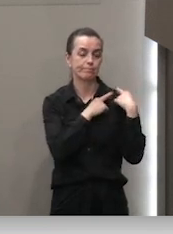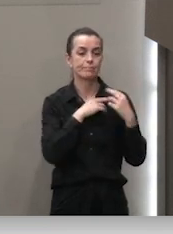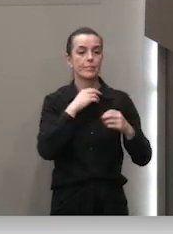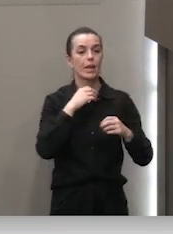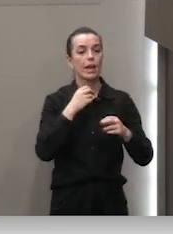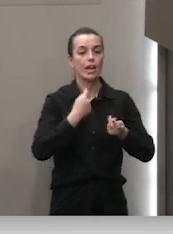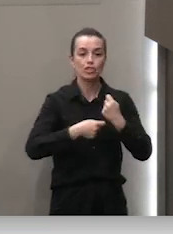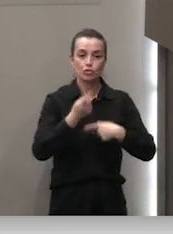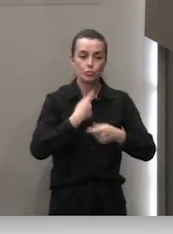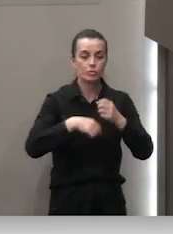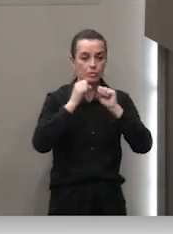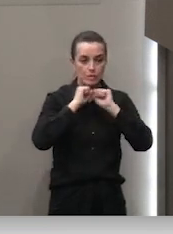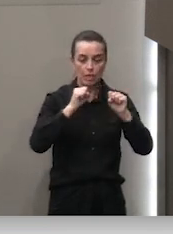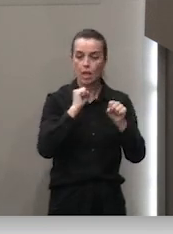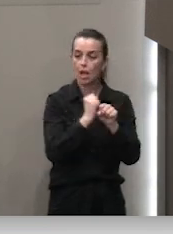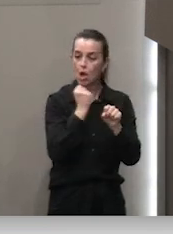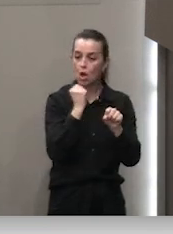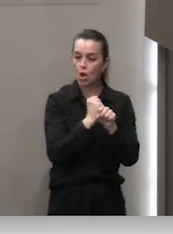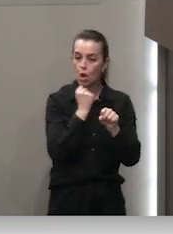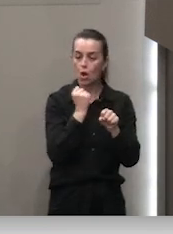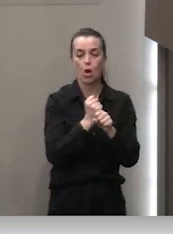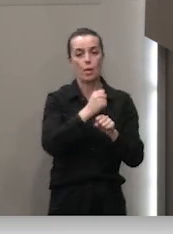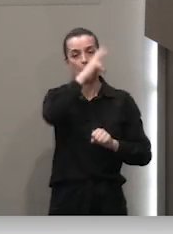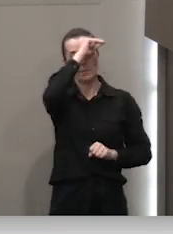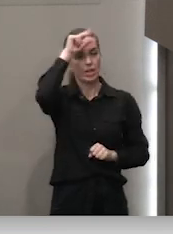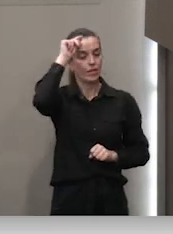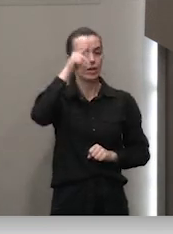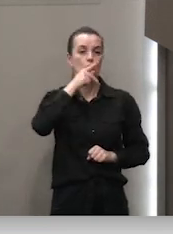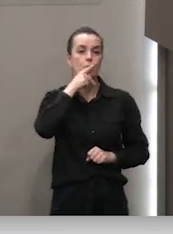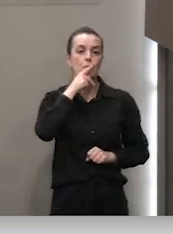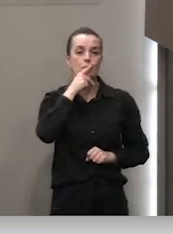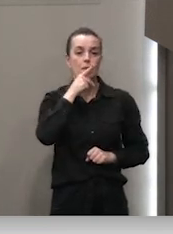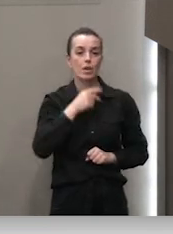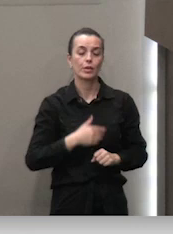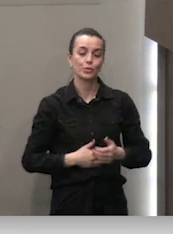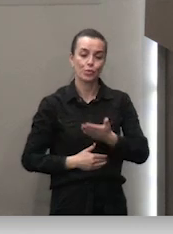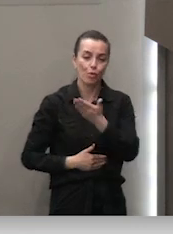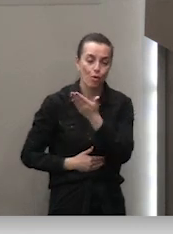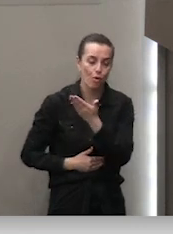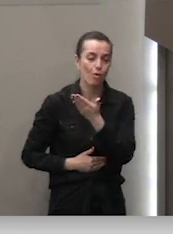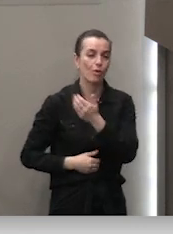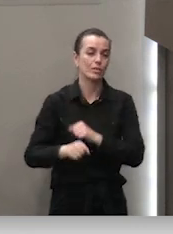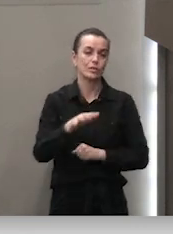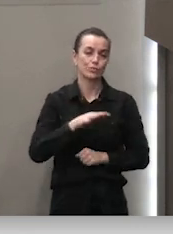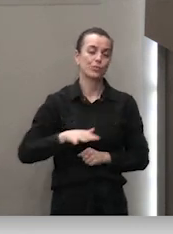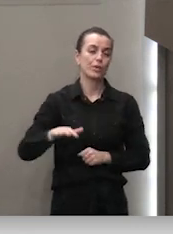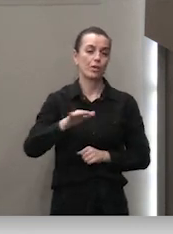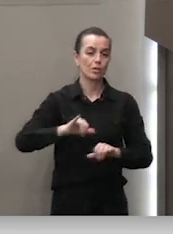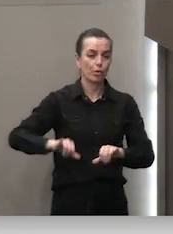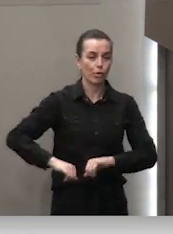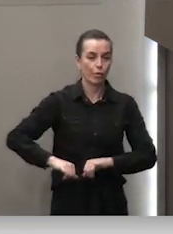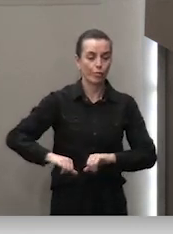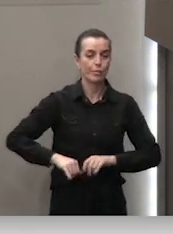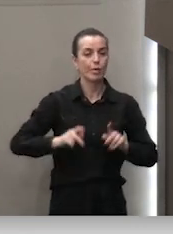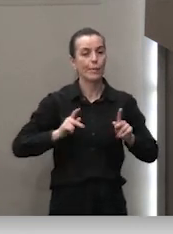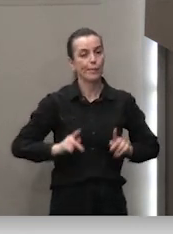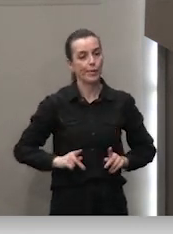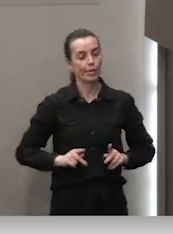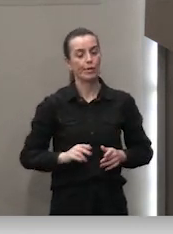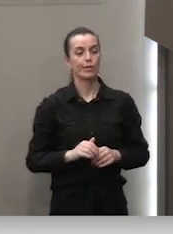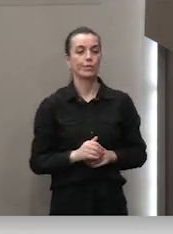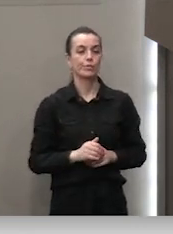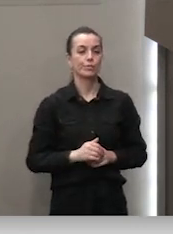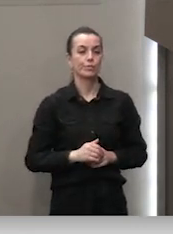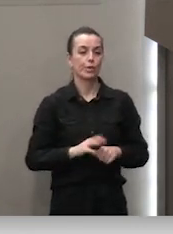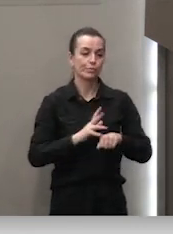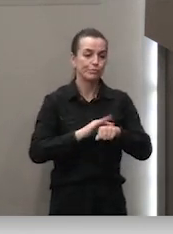tem que atender essa população, prefeito Pedro Almeida. Olha o relato dessa pessoa aí, ó, com problema de saúde